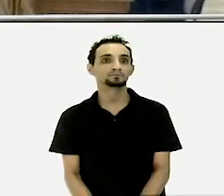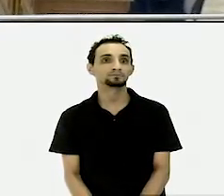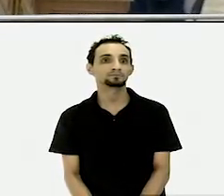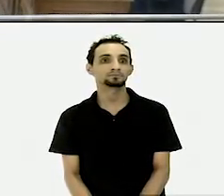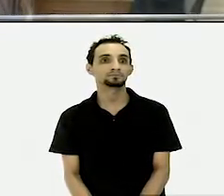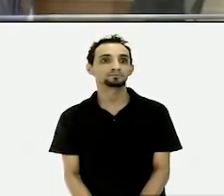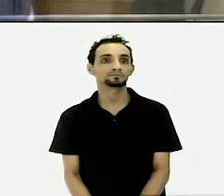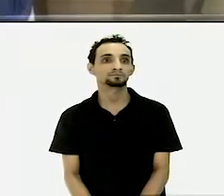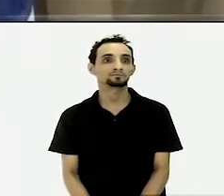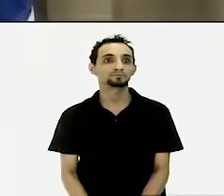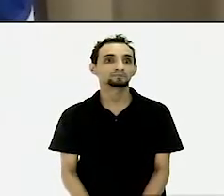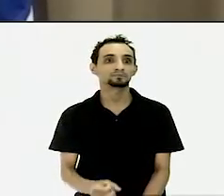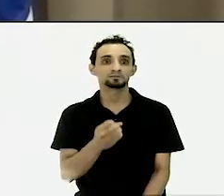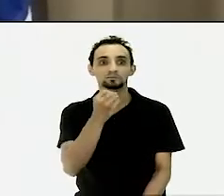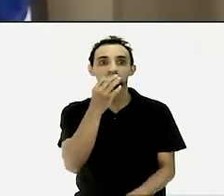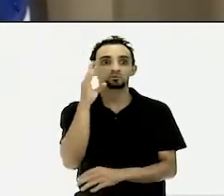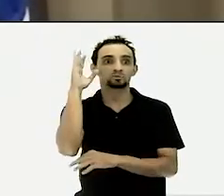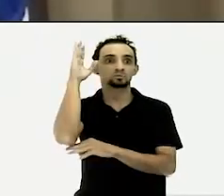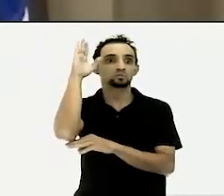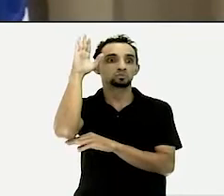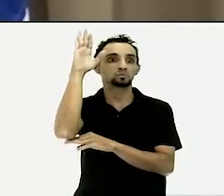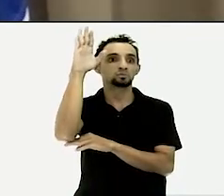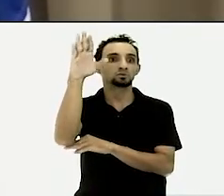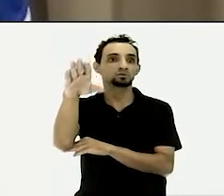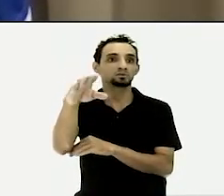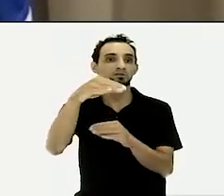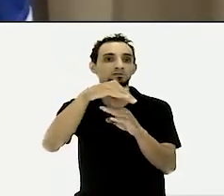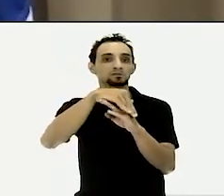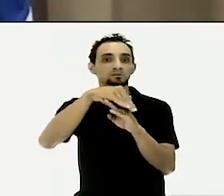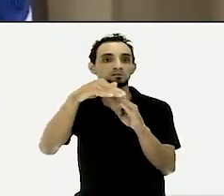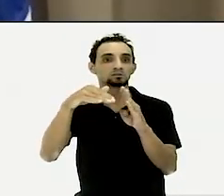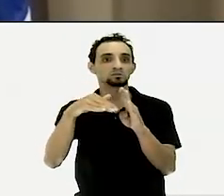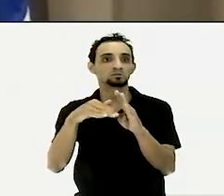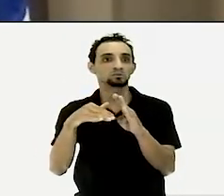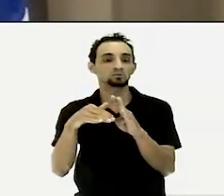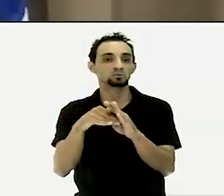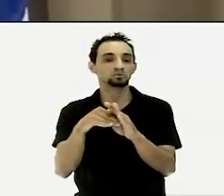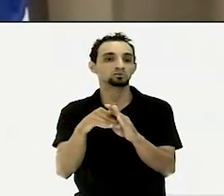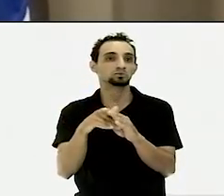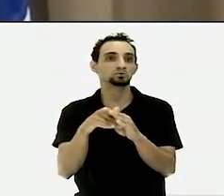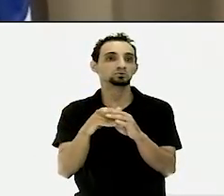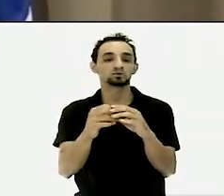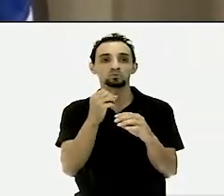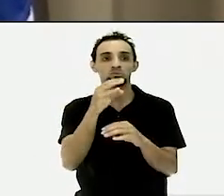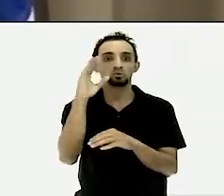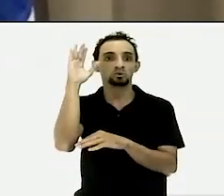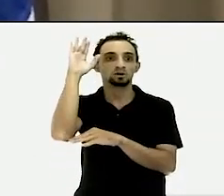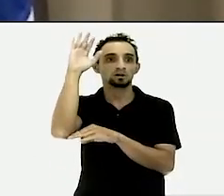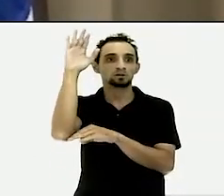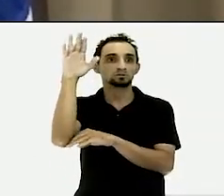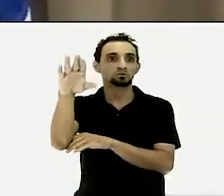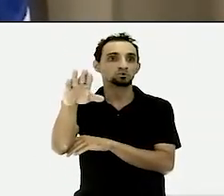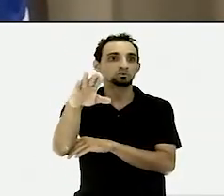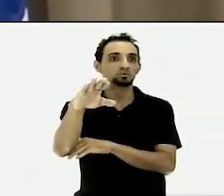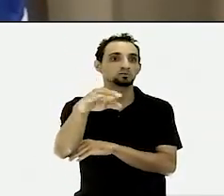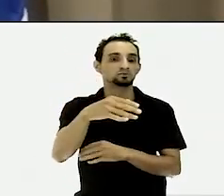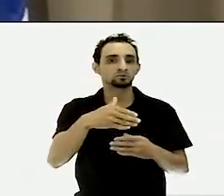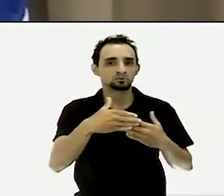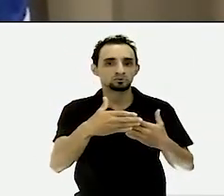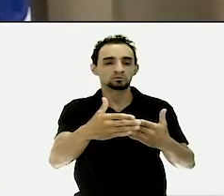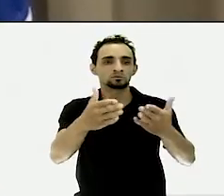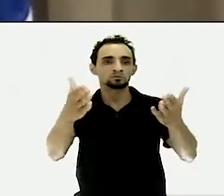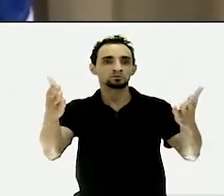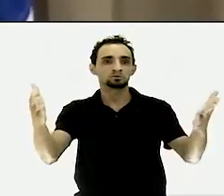Bom, boa tarde a todos vocês, a todos que estão aqui nos assistindo, ao Neto que está aqui presente. Uma boa tarde, prazer em tê-lo aqui na